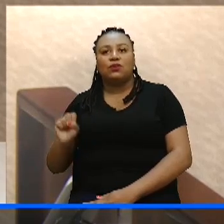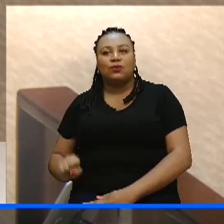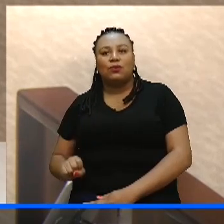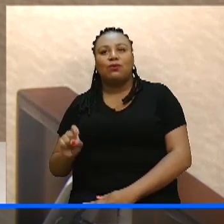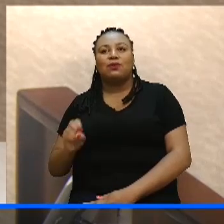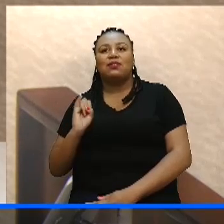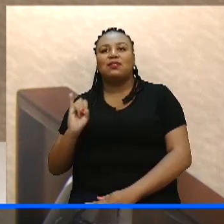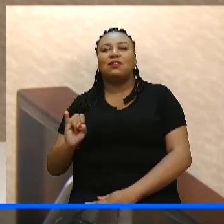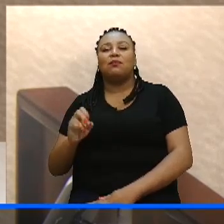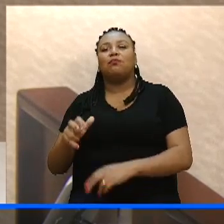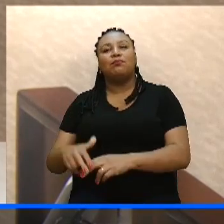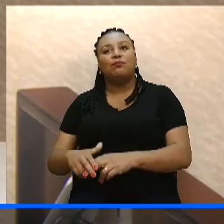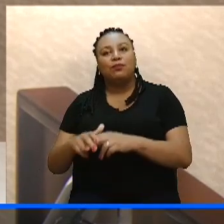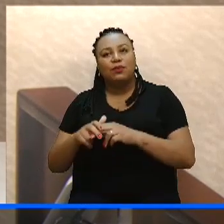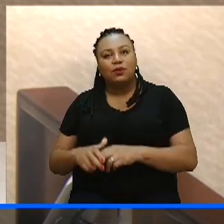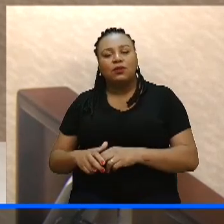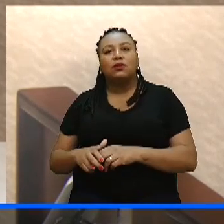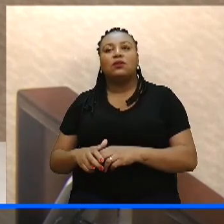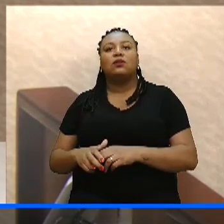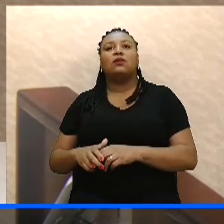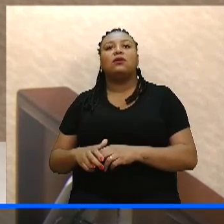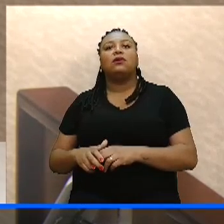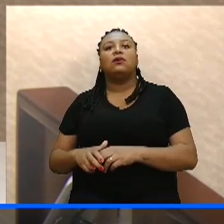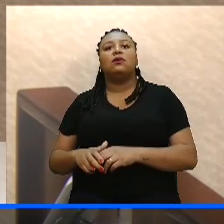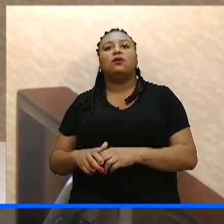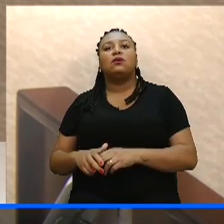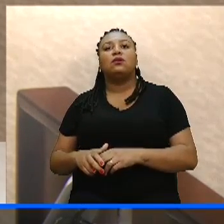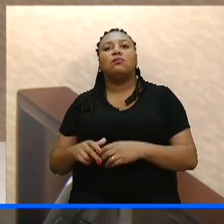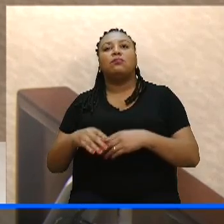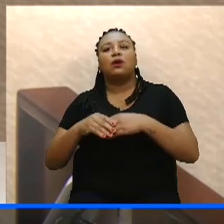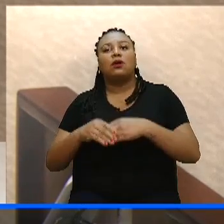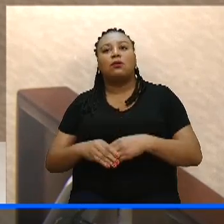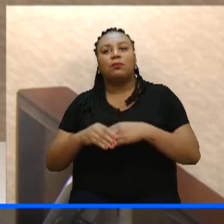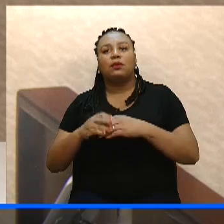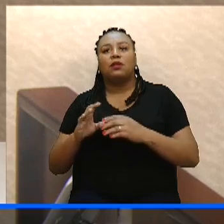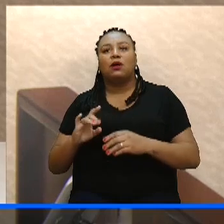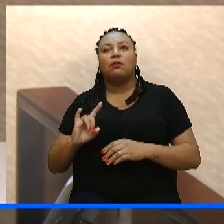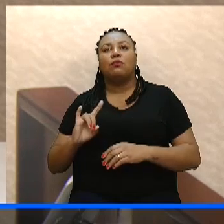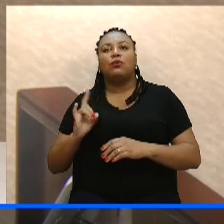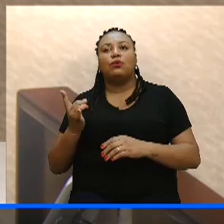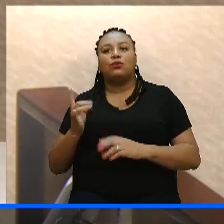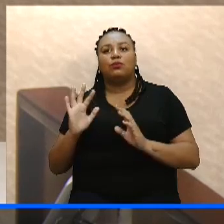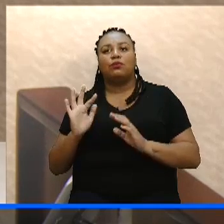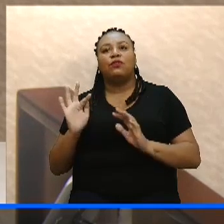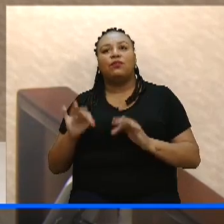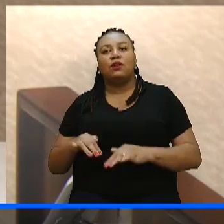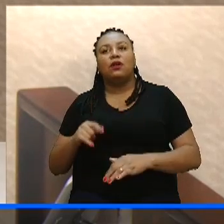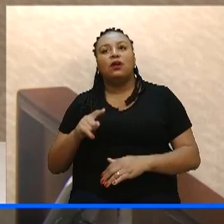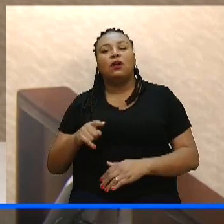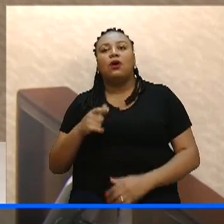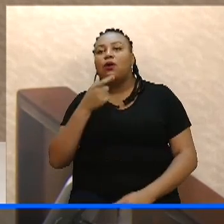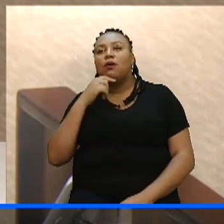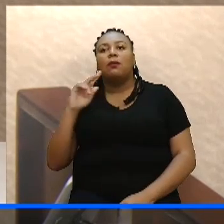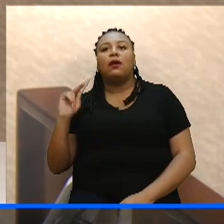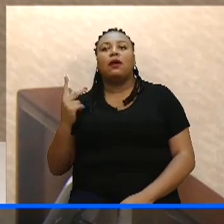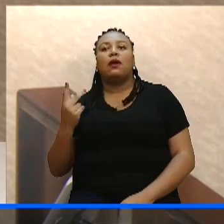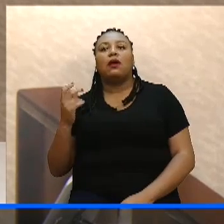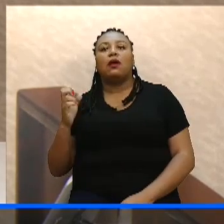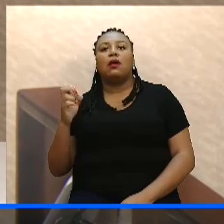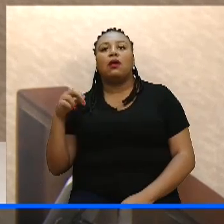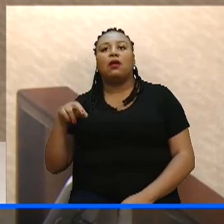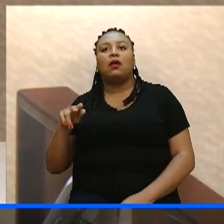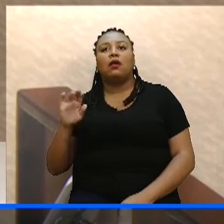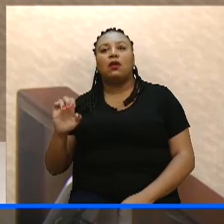e por isso deixei para saudado por fim o nosso henrique feijó